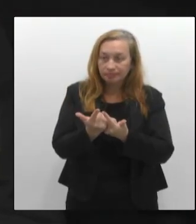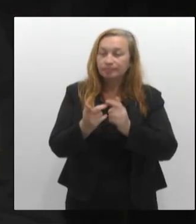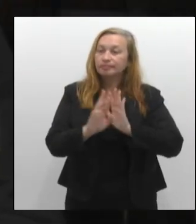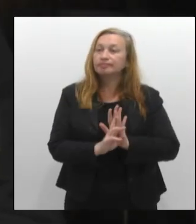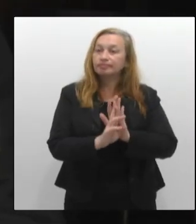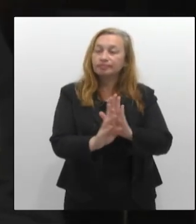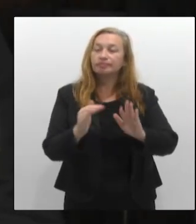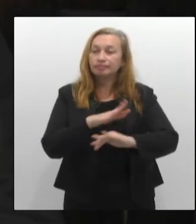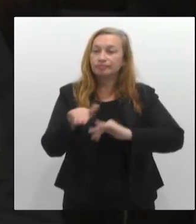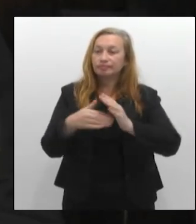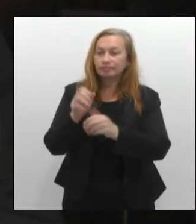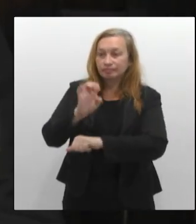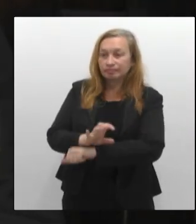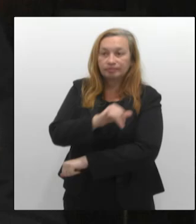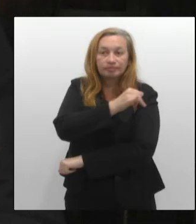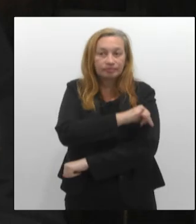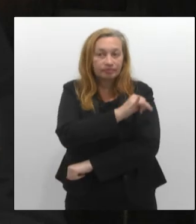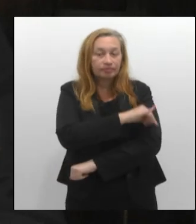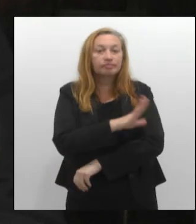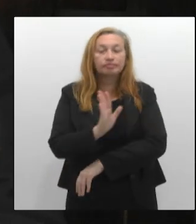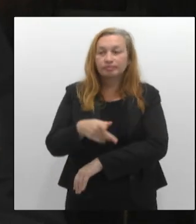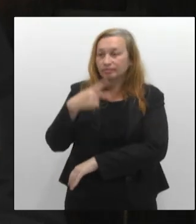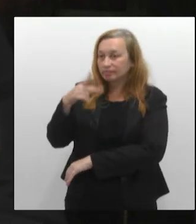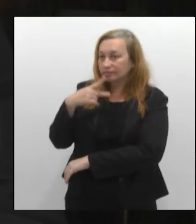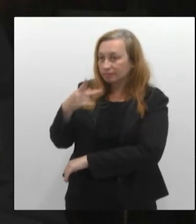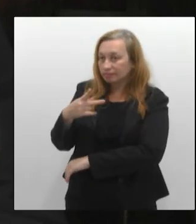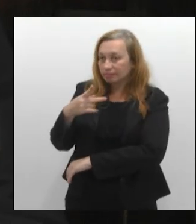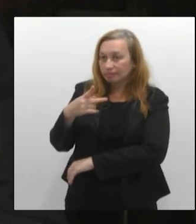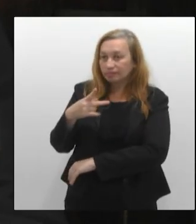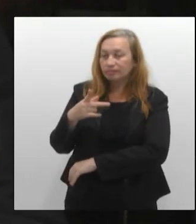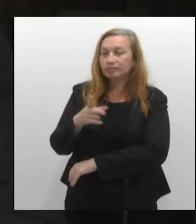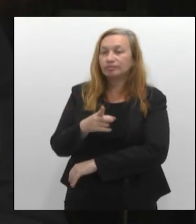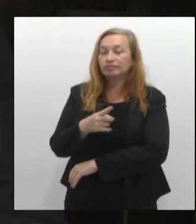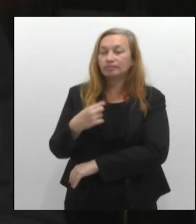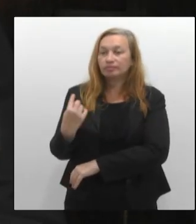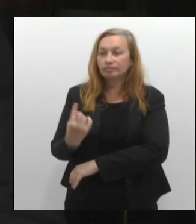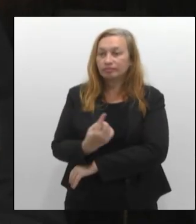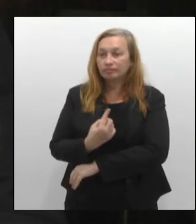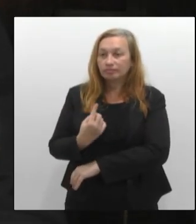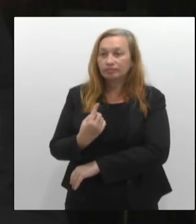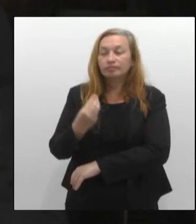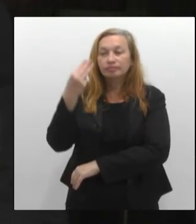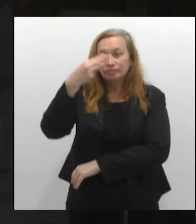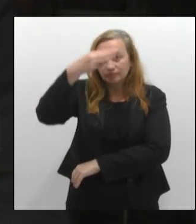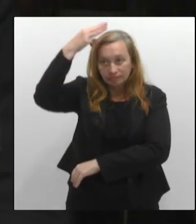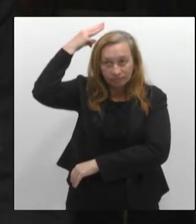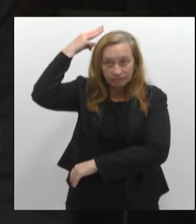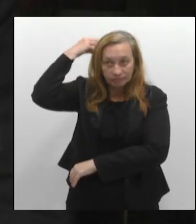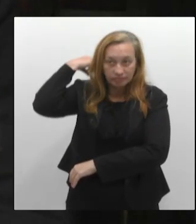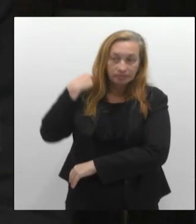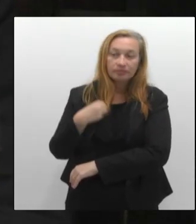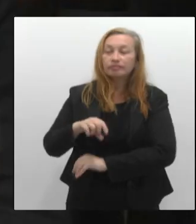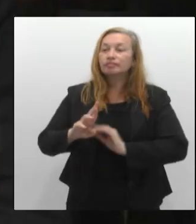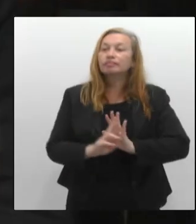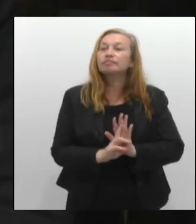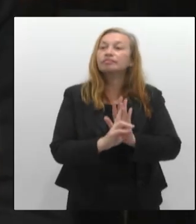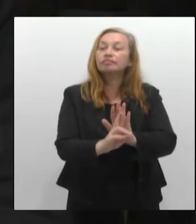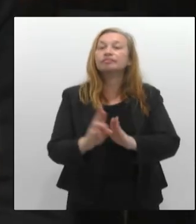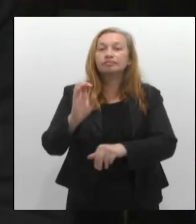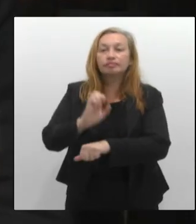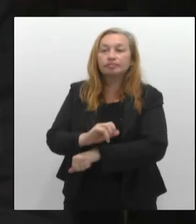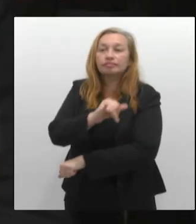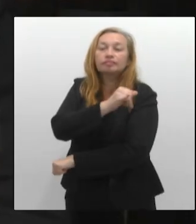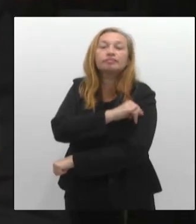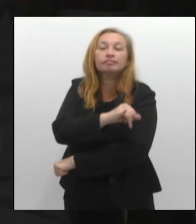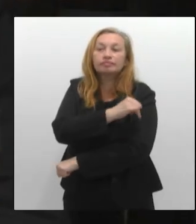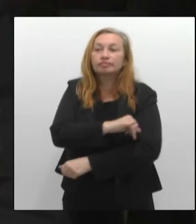representa todo o estado do Rio de Janeiro, como bem falou agora o nosso aqui, queríssimo amigo Márcio Pacheco, tudo aquilo que representa o estado do Rio de